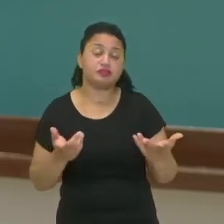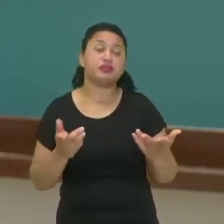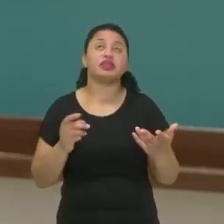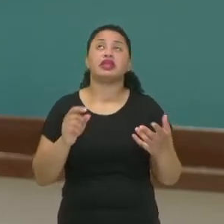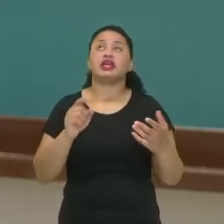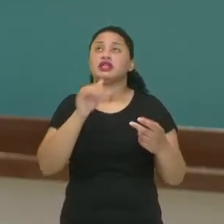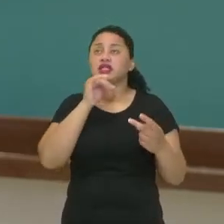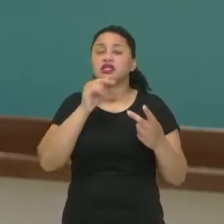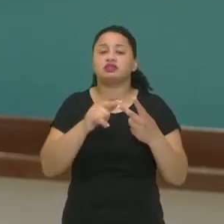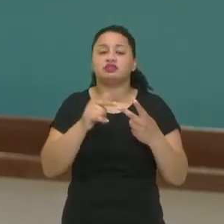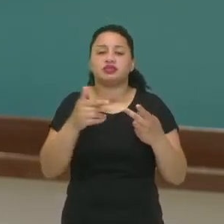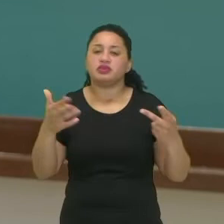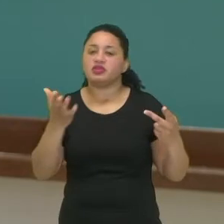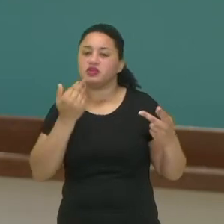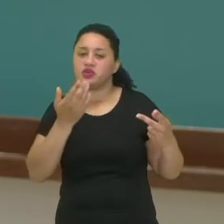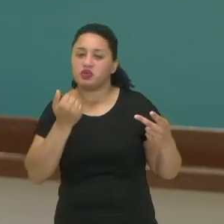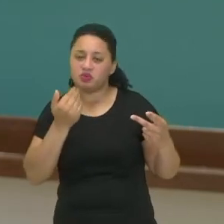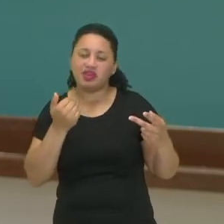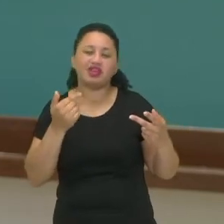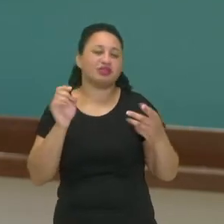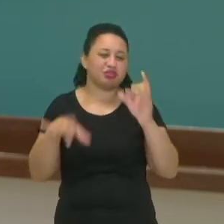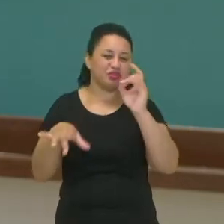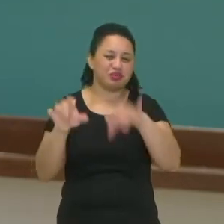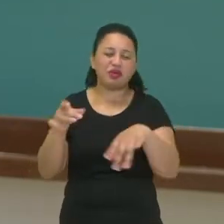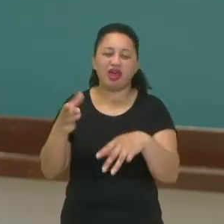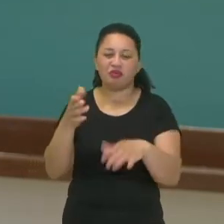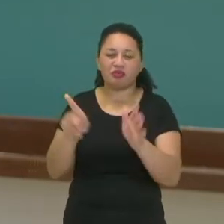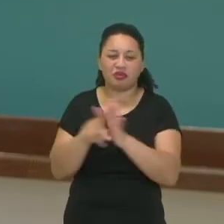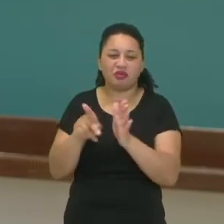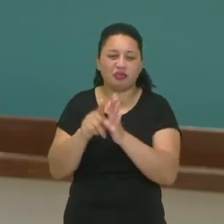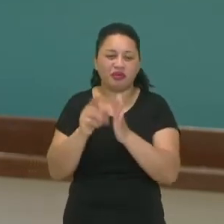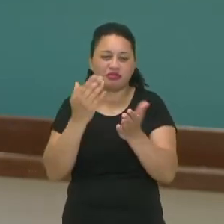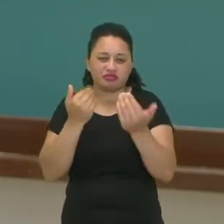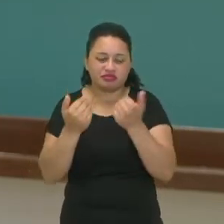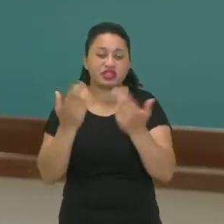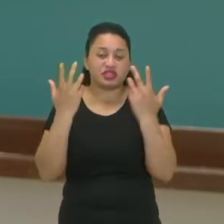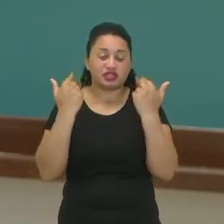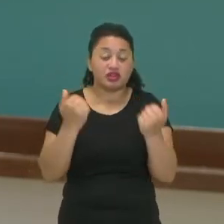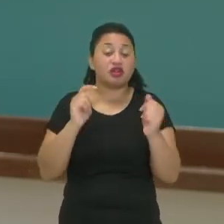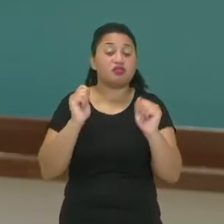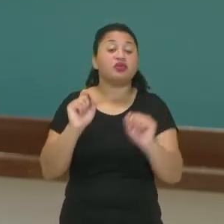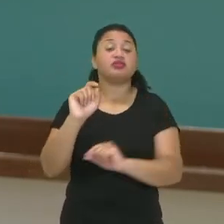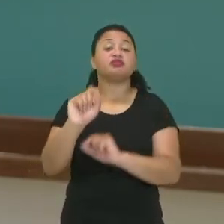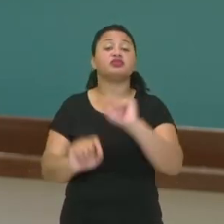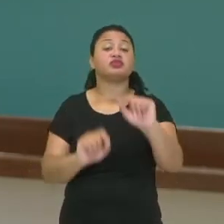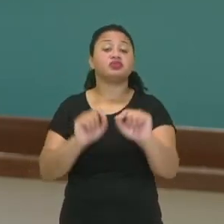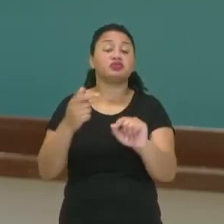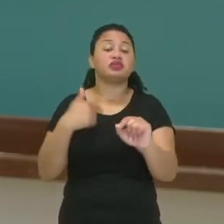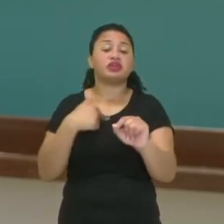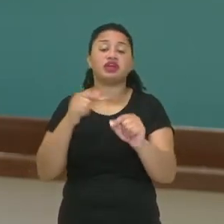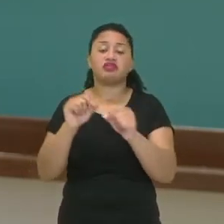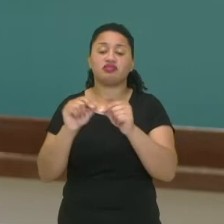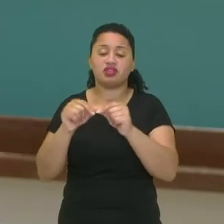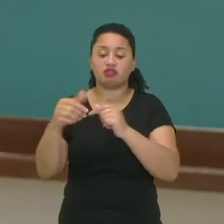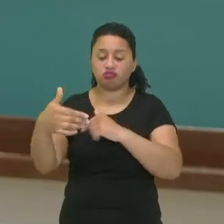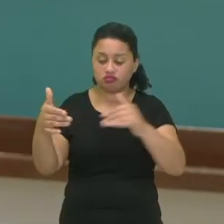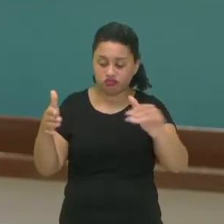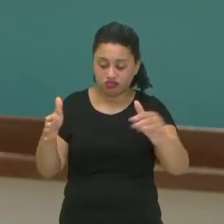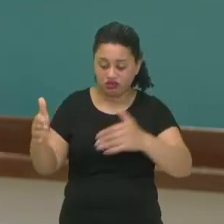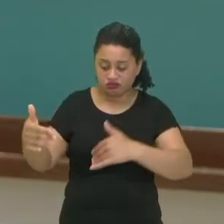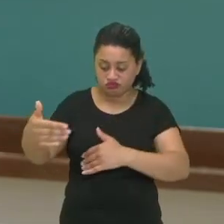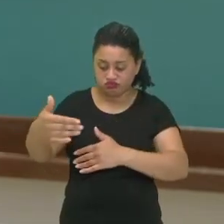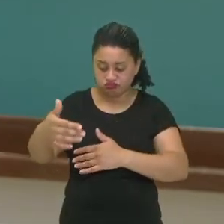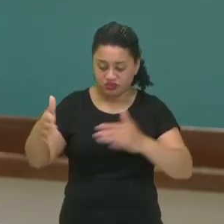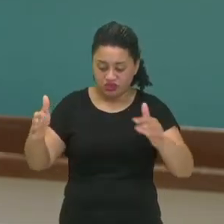da alimentação, os resíduos orgânicos ali, nós podemos fazer o quê? Uma compostagem, uma composteira